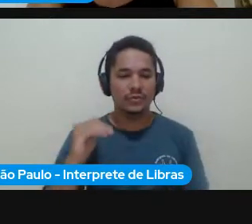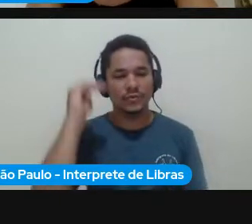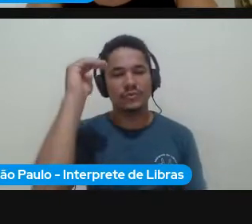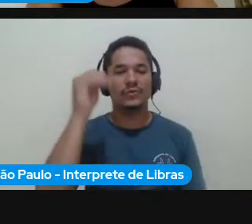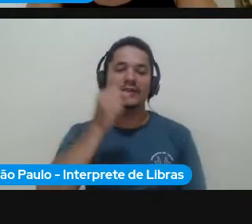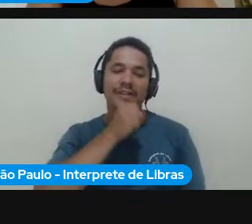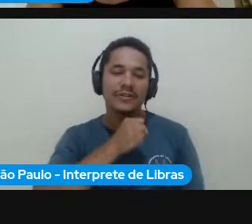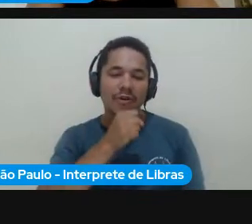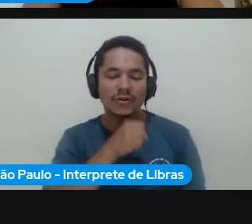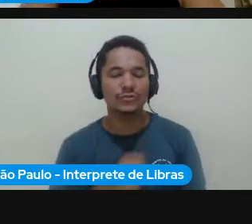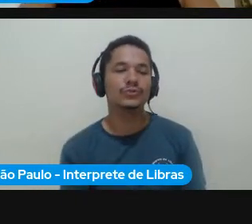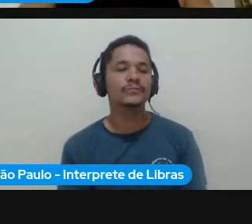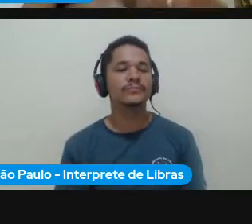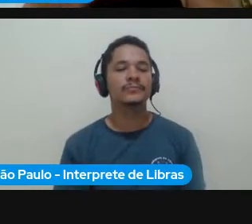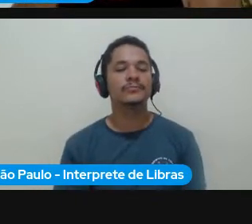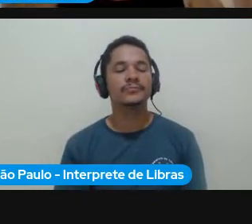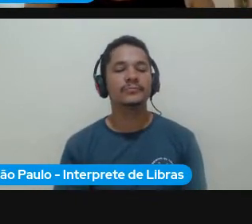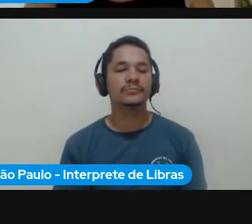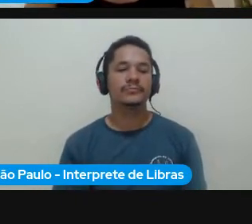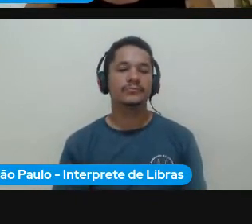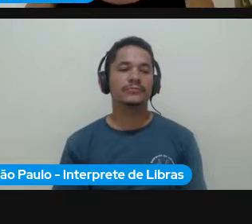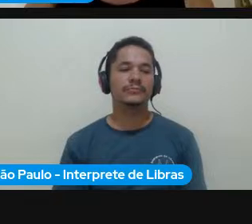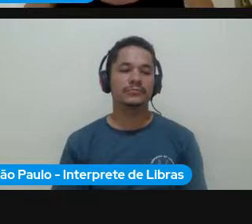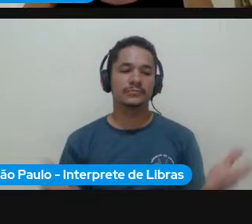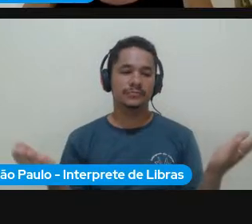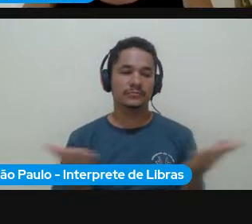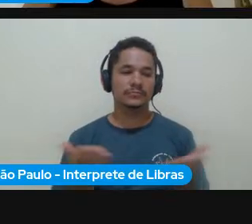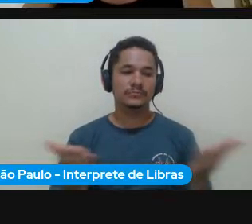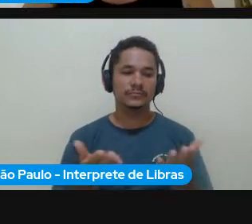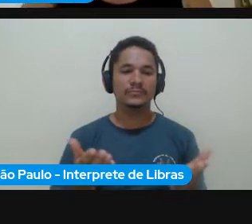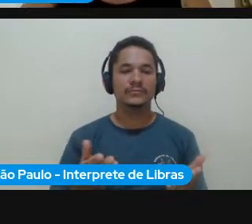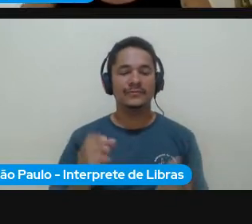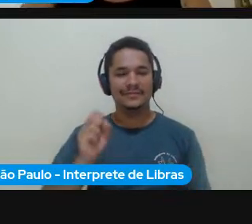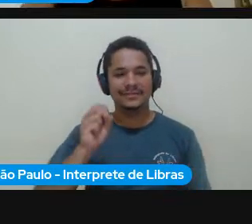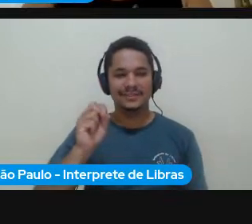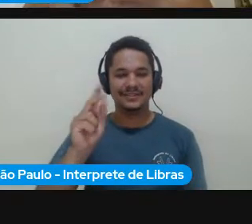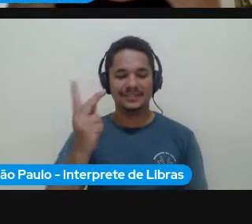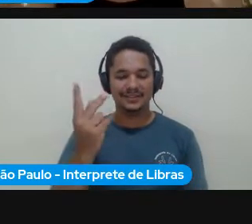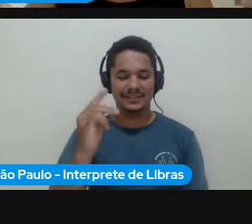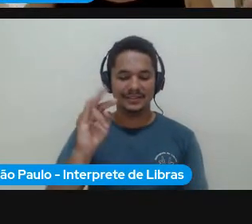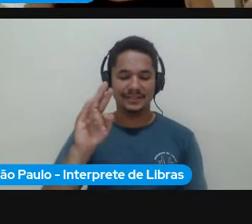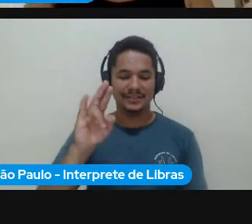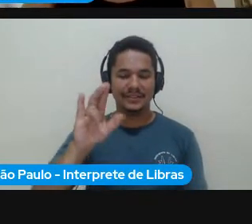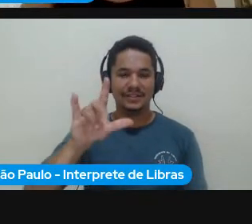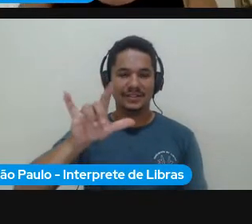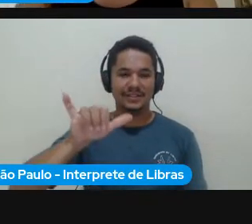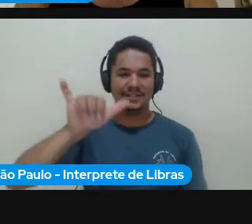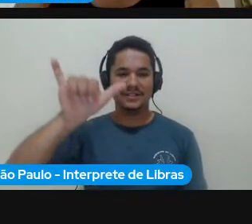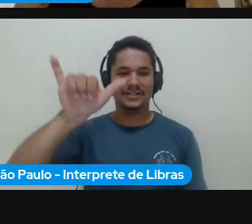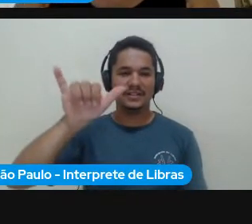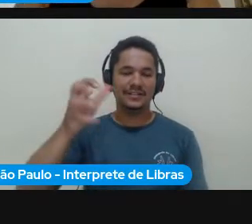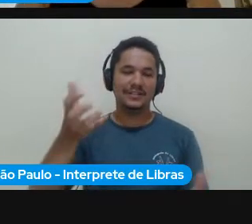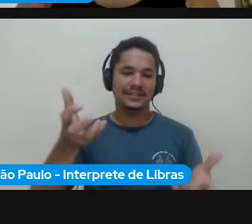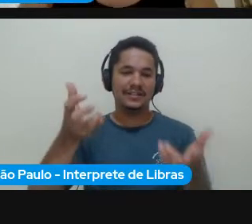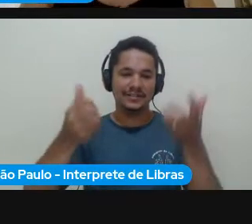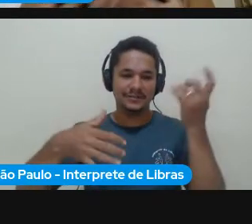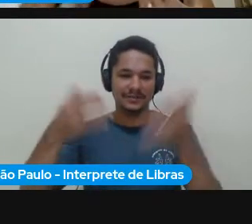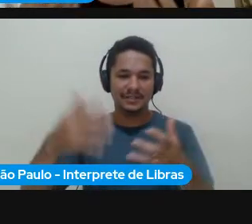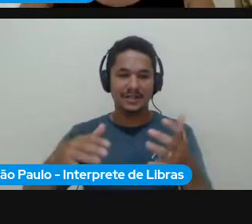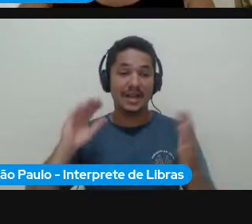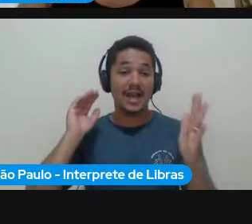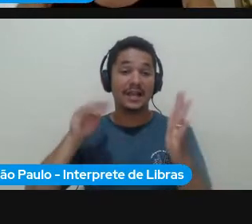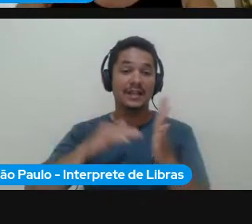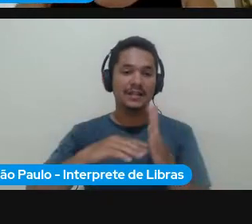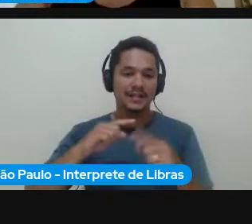Diego? Então, agora, se Shirley quiser dar uma palavrinha de até logo, professora